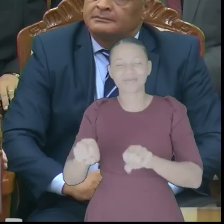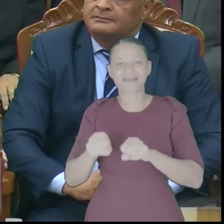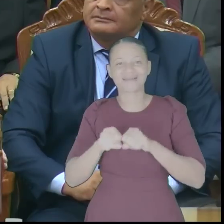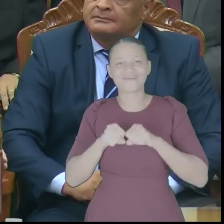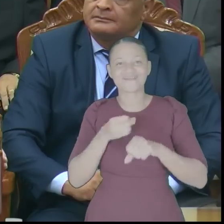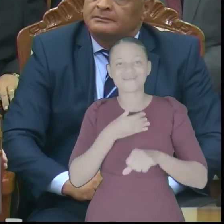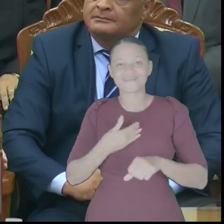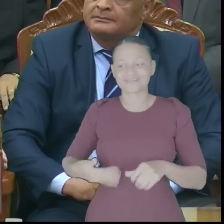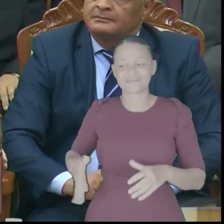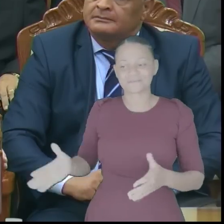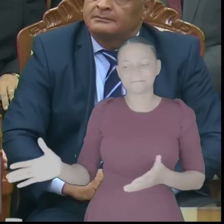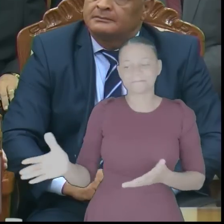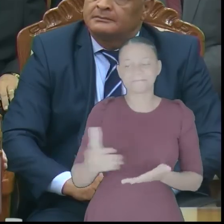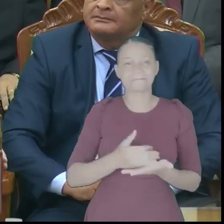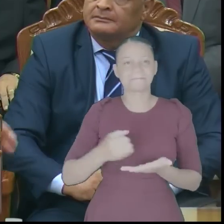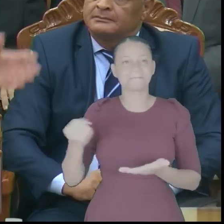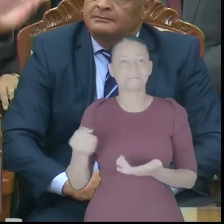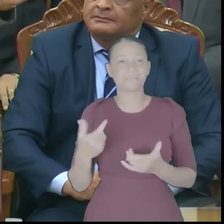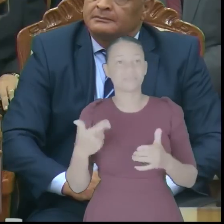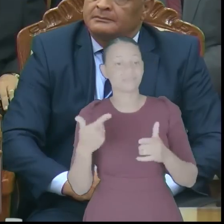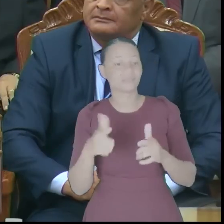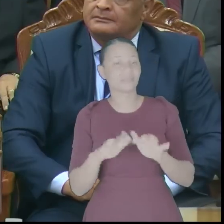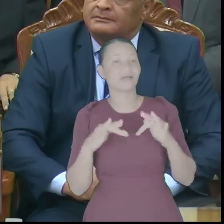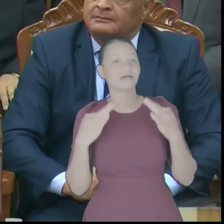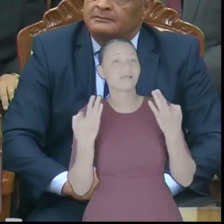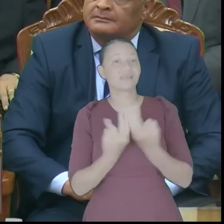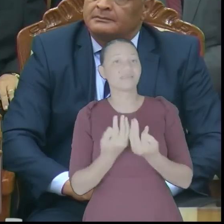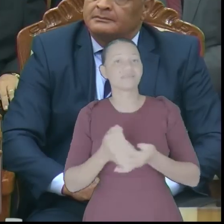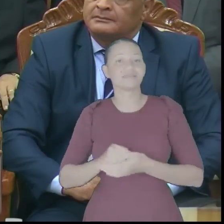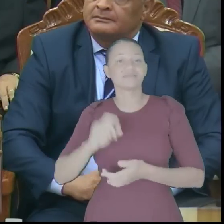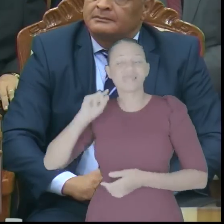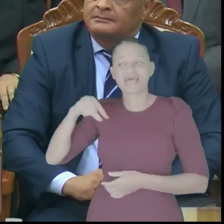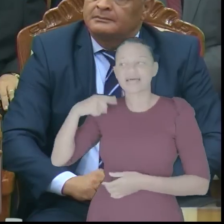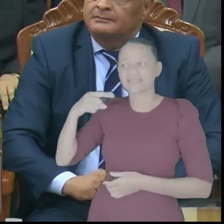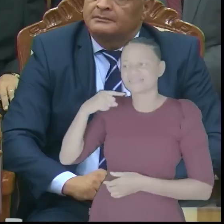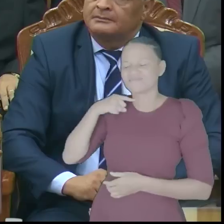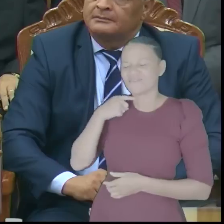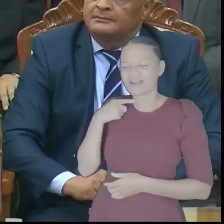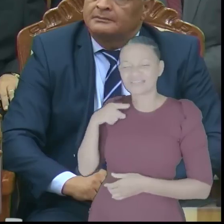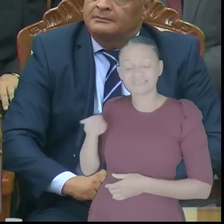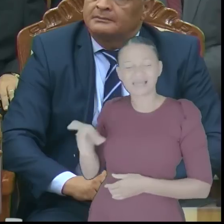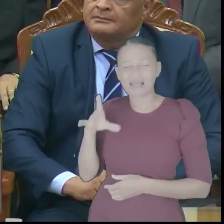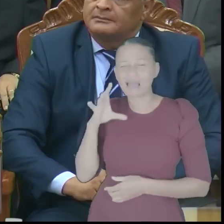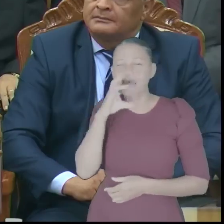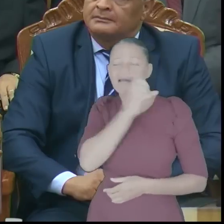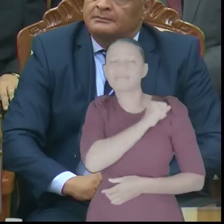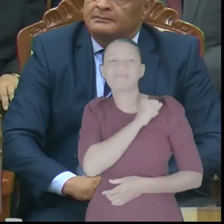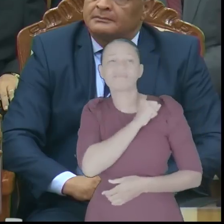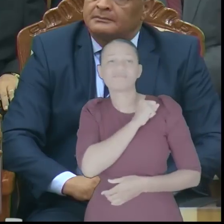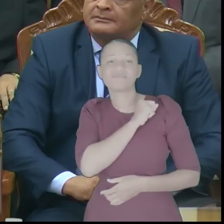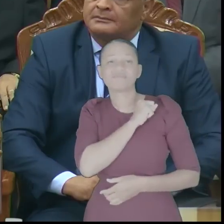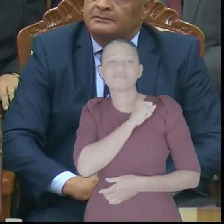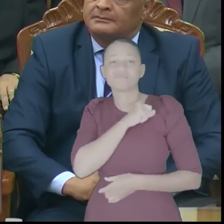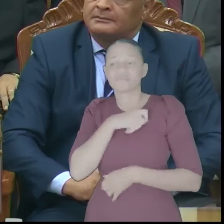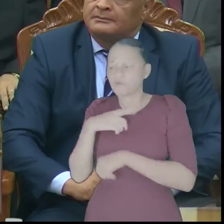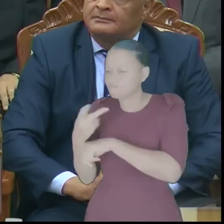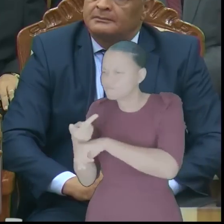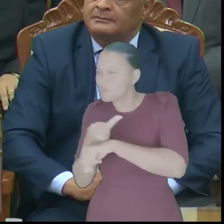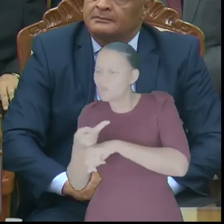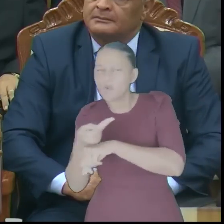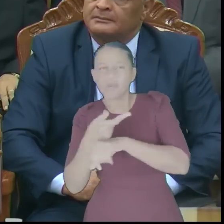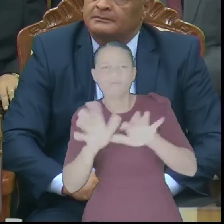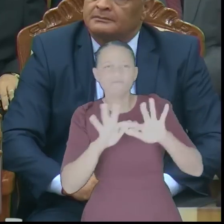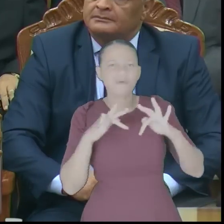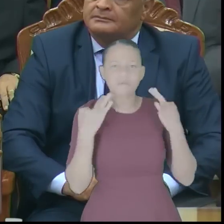pegar. Não tem parente, mas o advogado dele era muito ligeiro. E o advogado disse: eu vou caçar um parente desse senhor aqui, eu vou